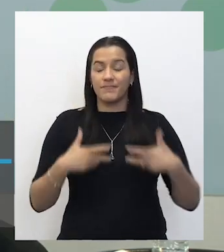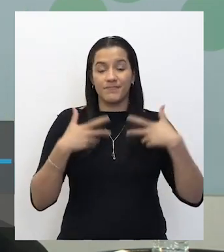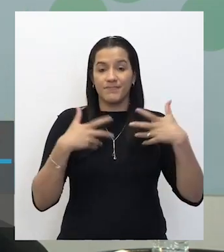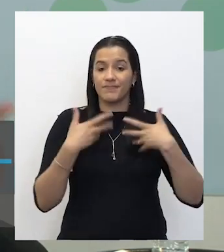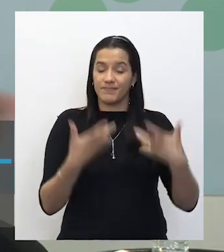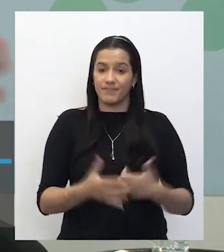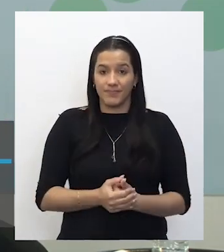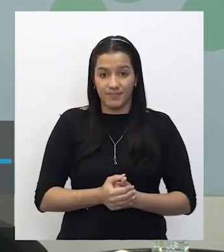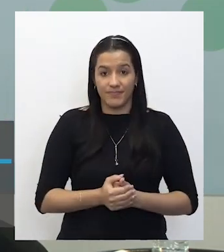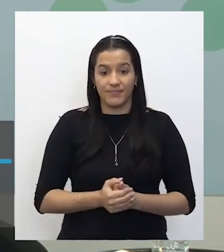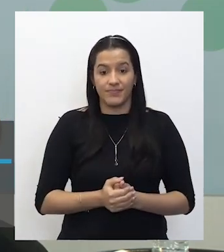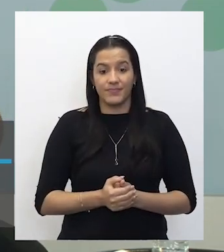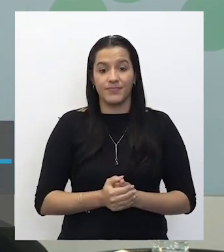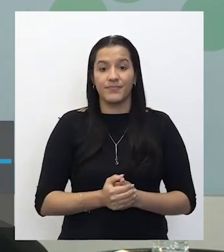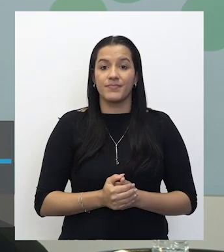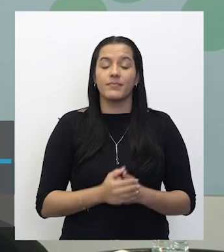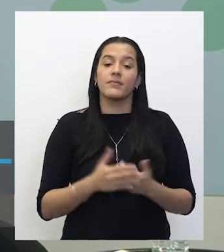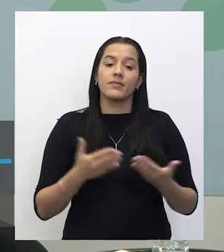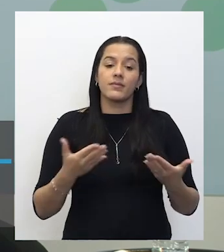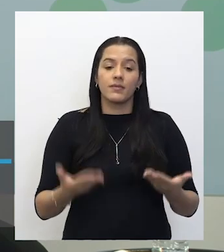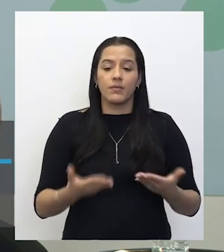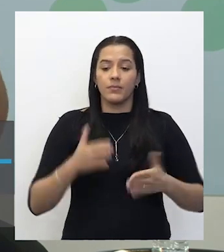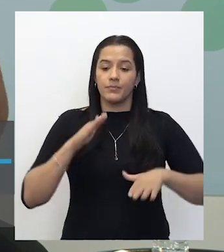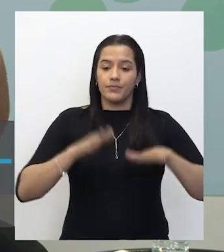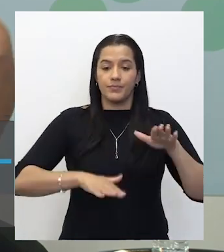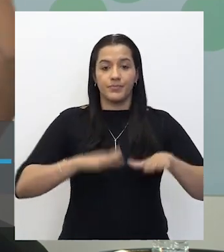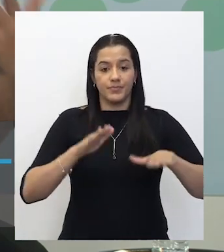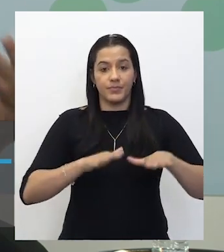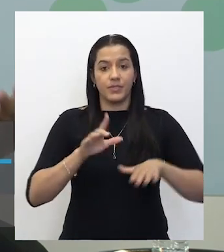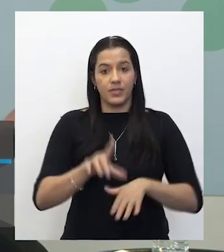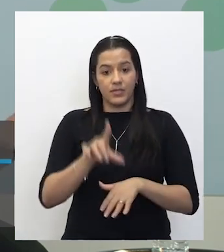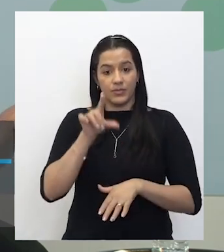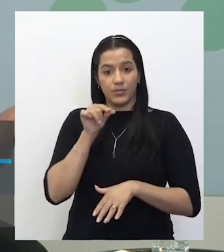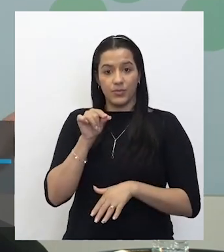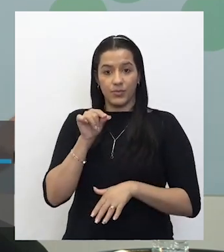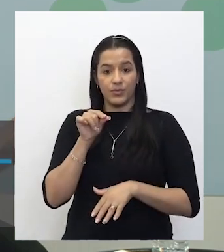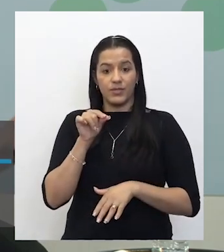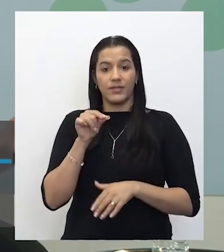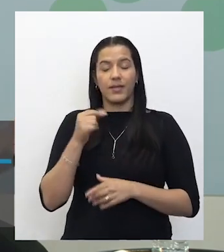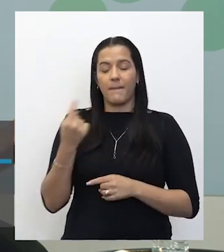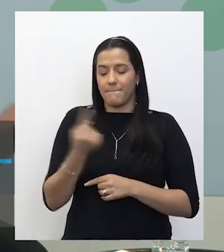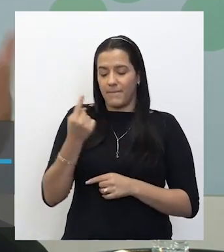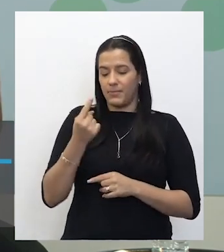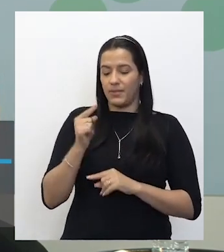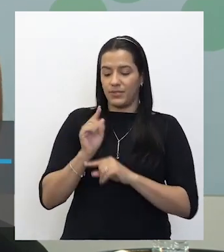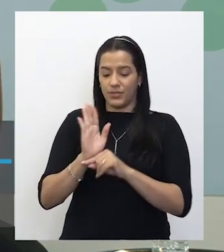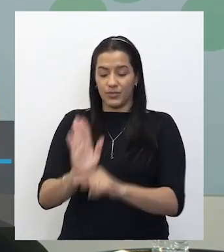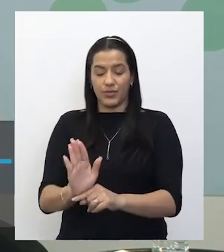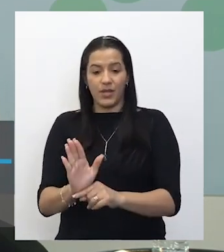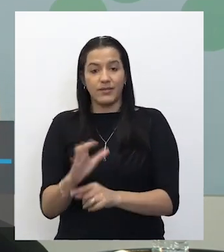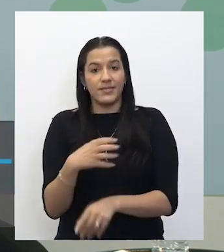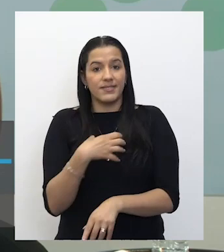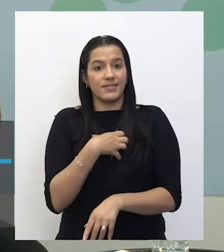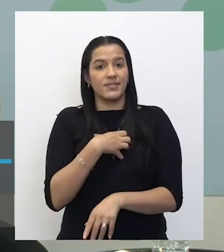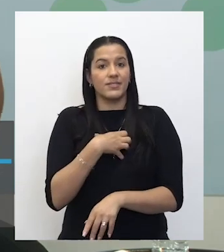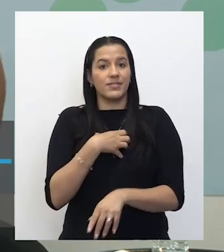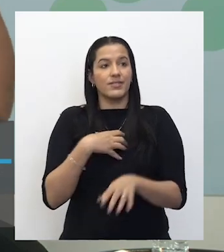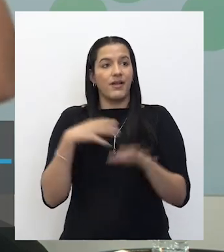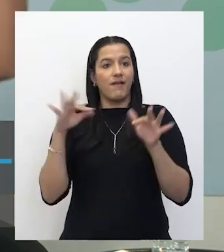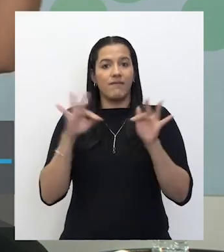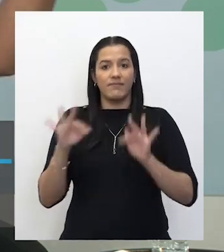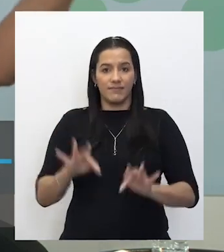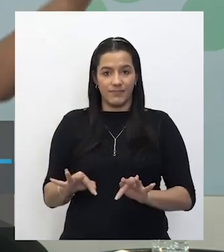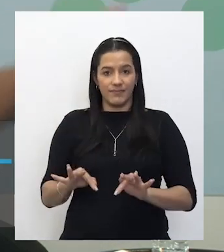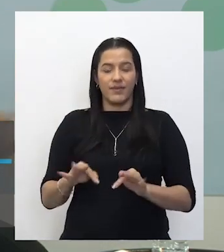dele. Então, de repente ali, a escolha que ele fez após ele fazer a primeira gentileza e sentir aquela emoção, a escolha